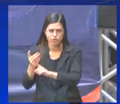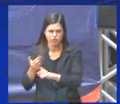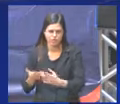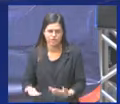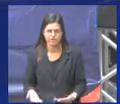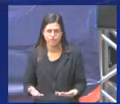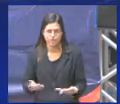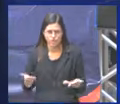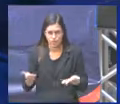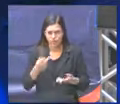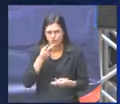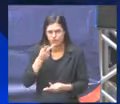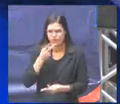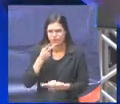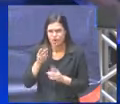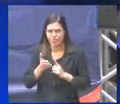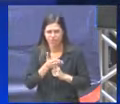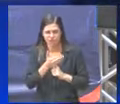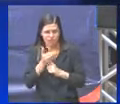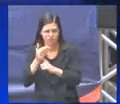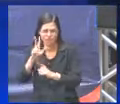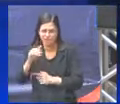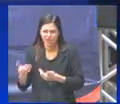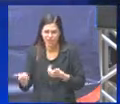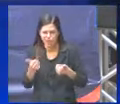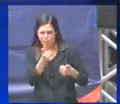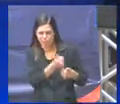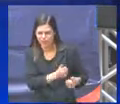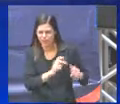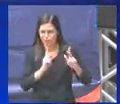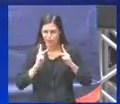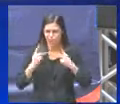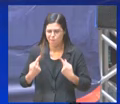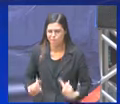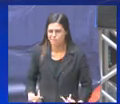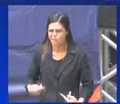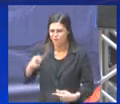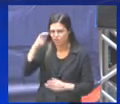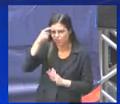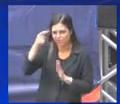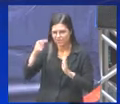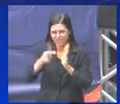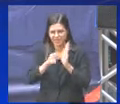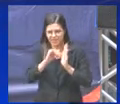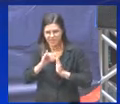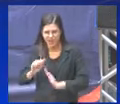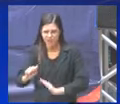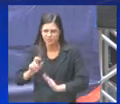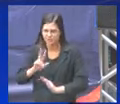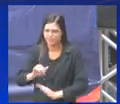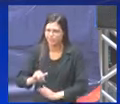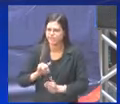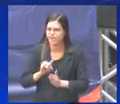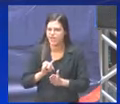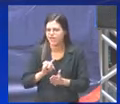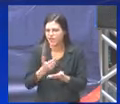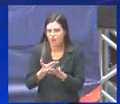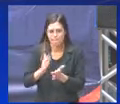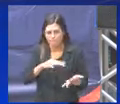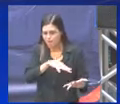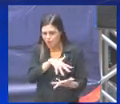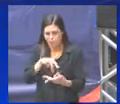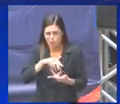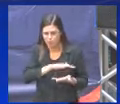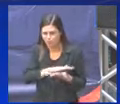se fala hoje, a tecnologia vai tomar o lugar do ser humano, a inteligência artificial vai acabar com o mundo. Esse é um debate que ninguém tem a